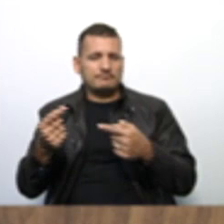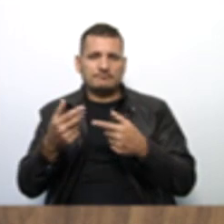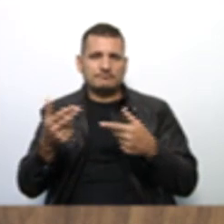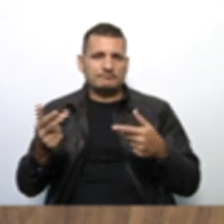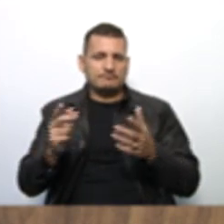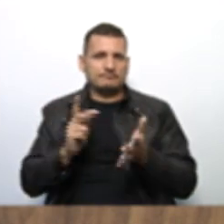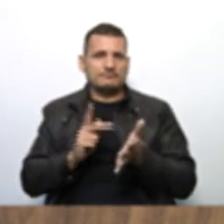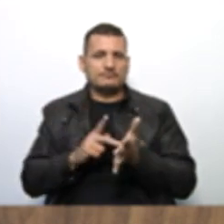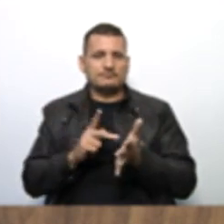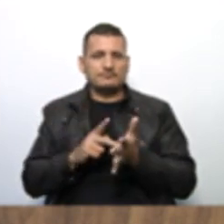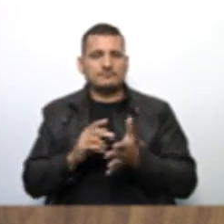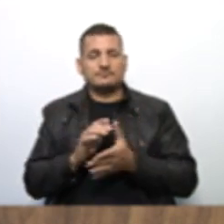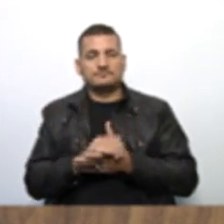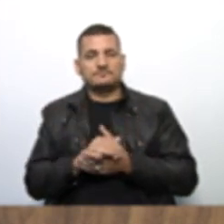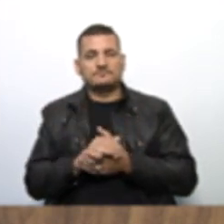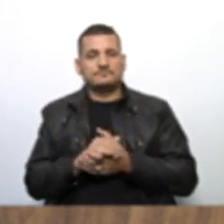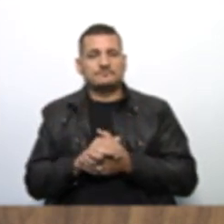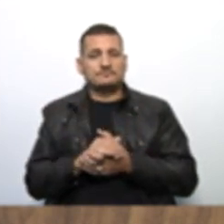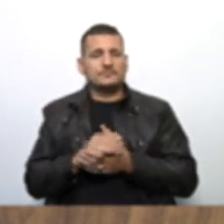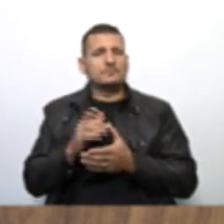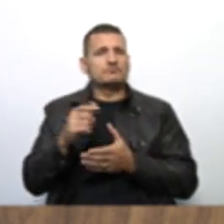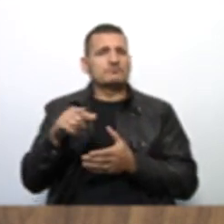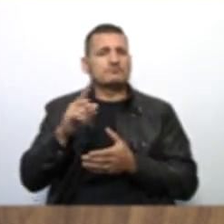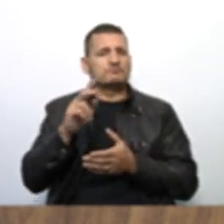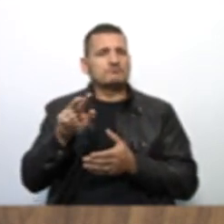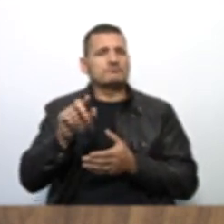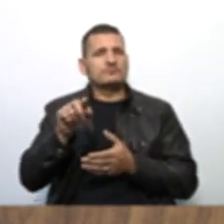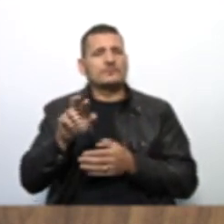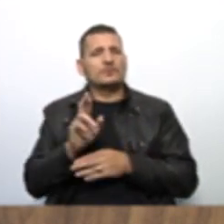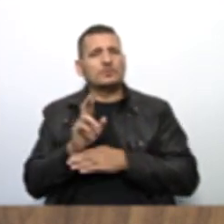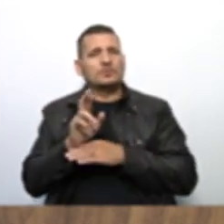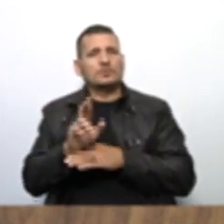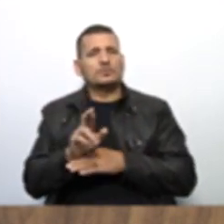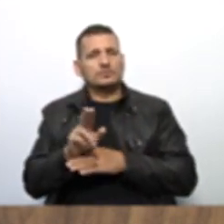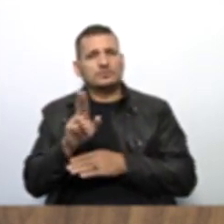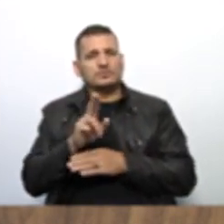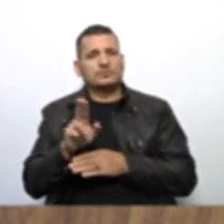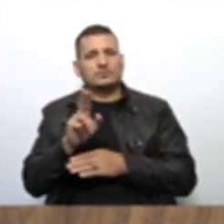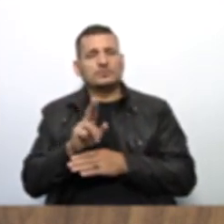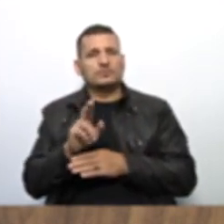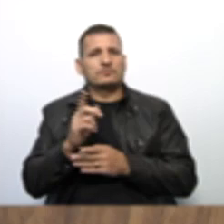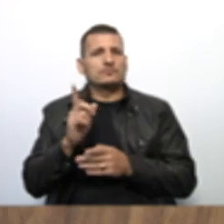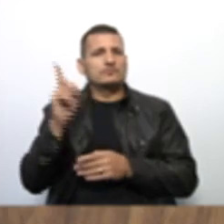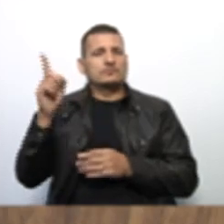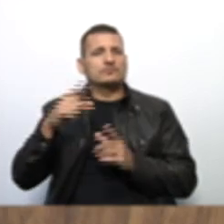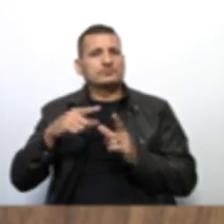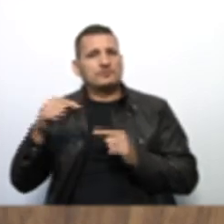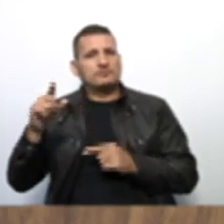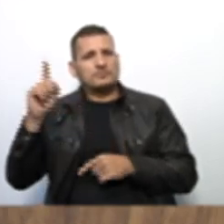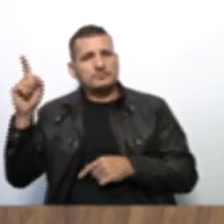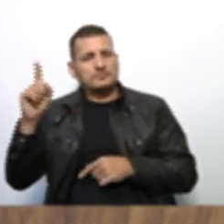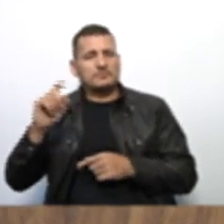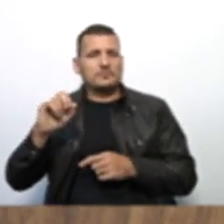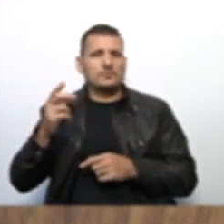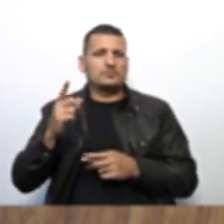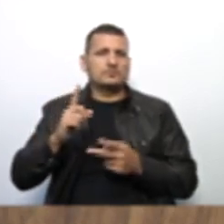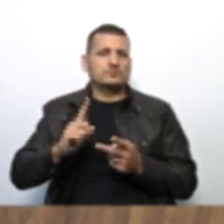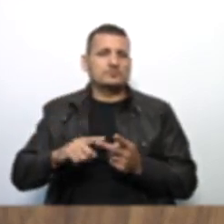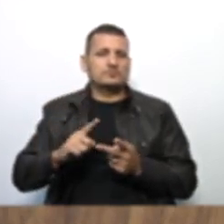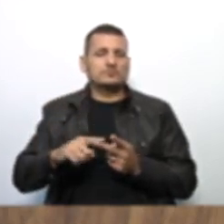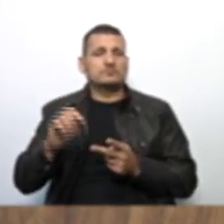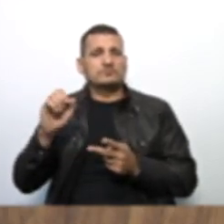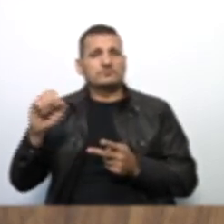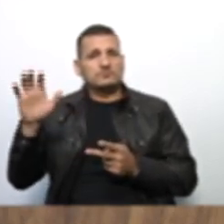verdade. E aí você vê, esse pessoal utilizou recursos, às vezes, de uma máquina que está lá no Japão, de uma máquina que está